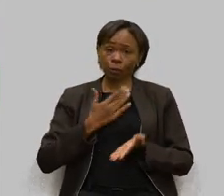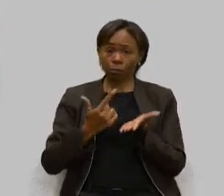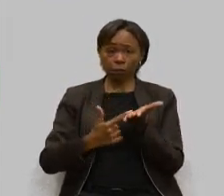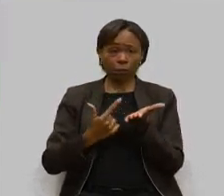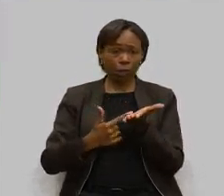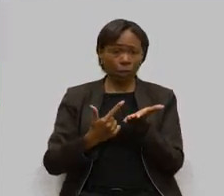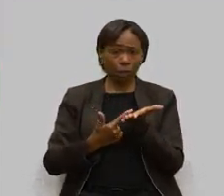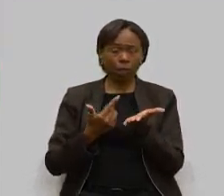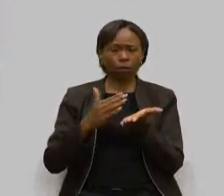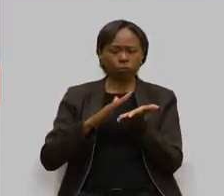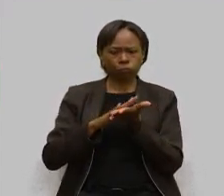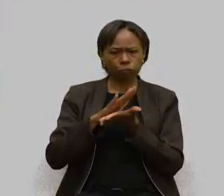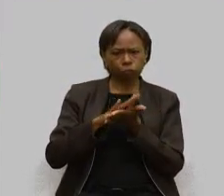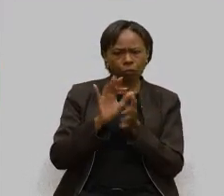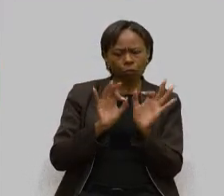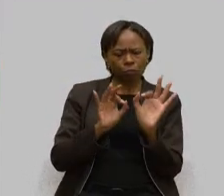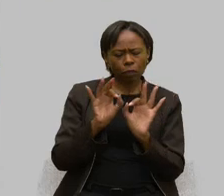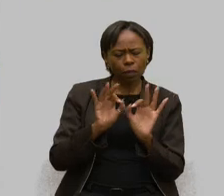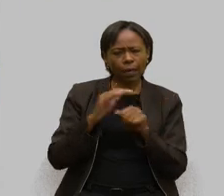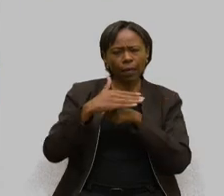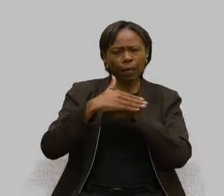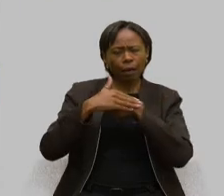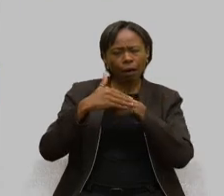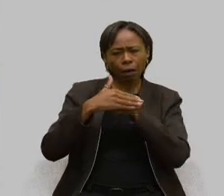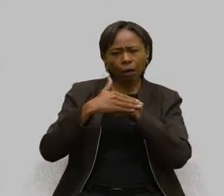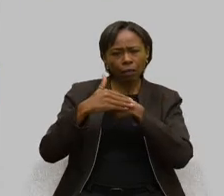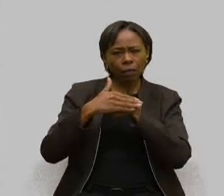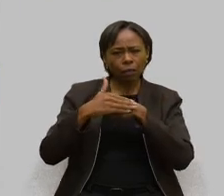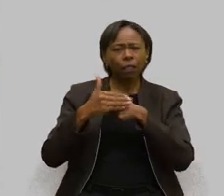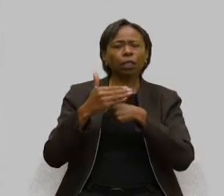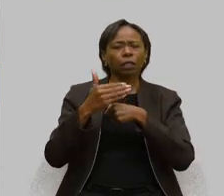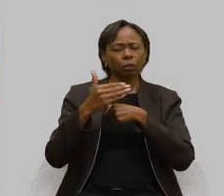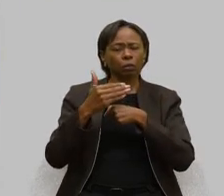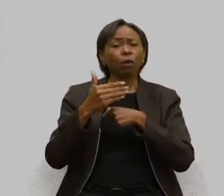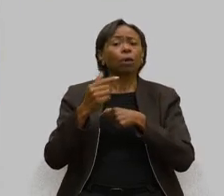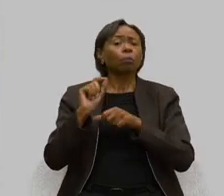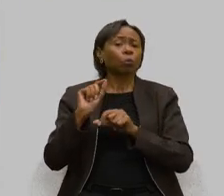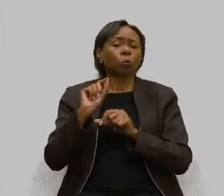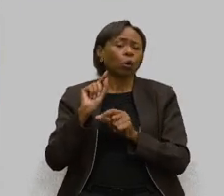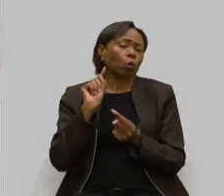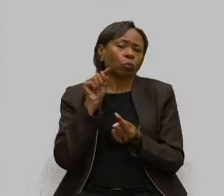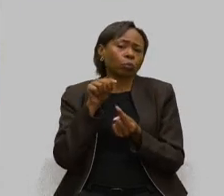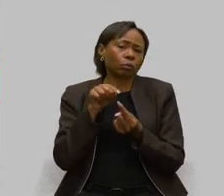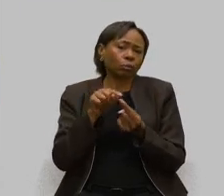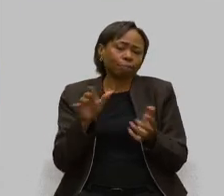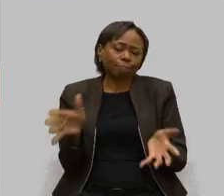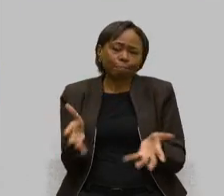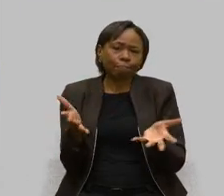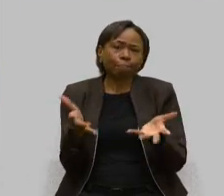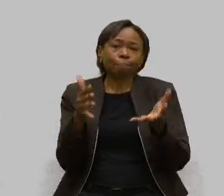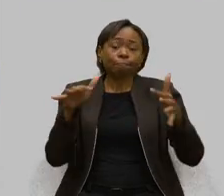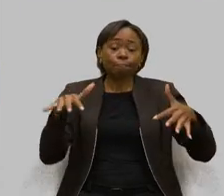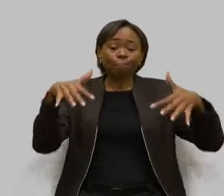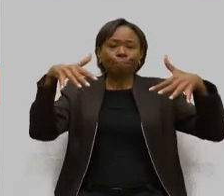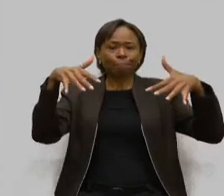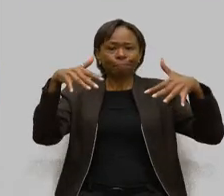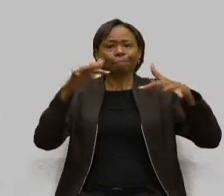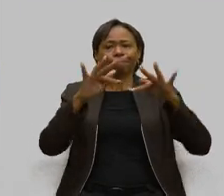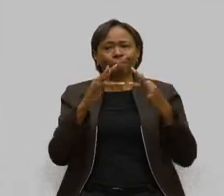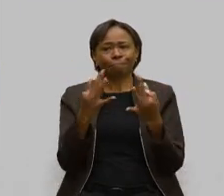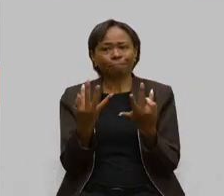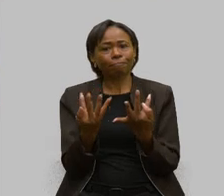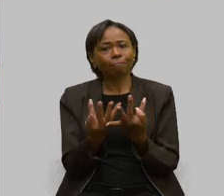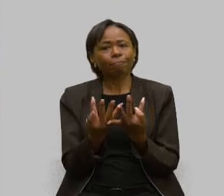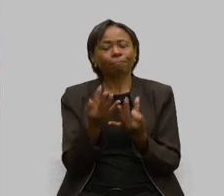com muito esmero com muito zelo para a gente tentar dar visibilidade para essas famílias para essas